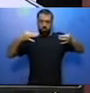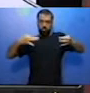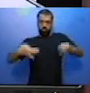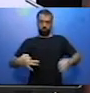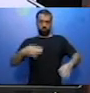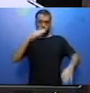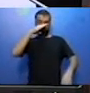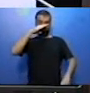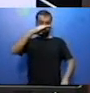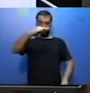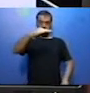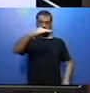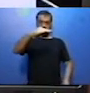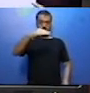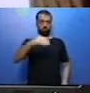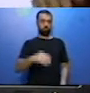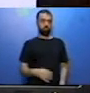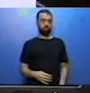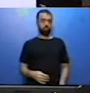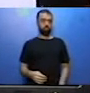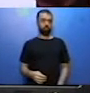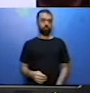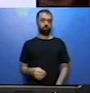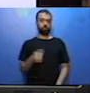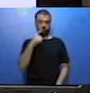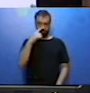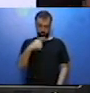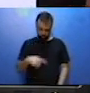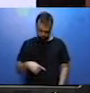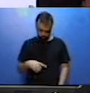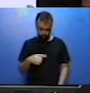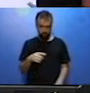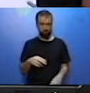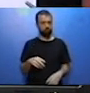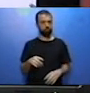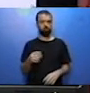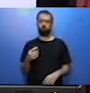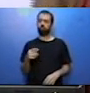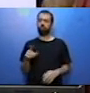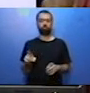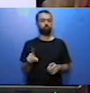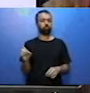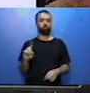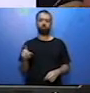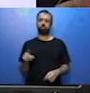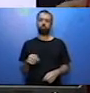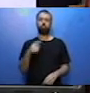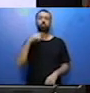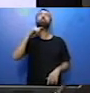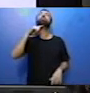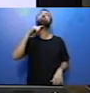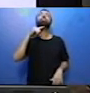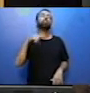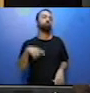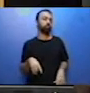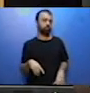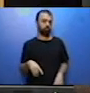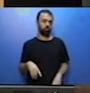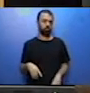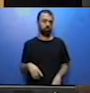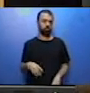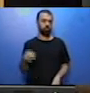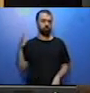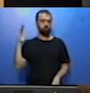que manter um olhar reto à frente não olhando para o chão e nem para sim isso aqui é o andar correto